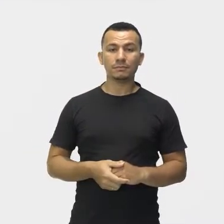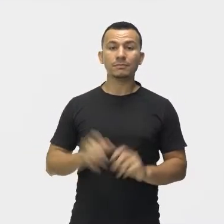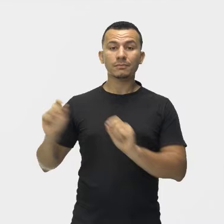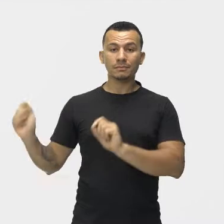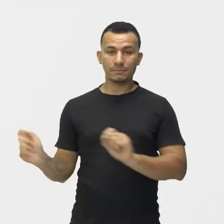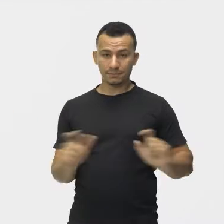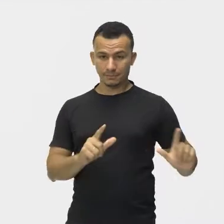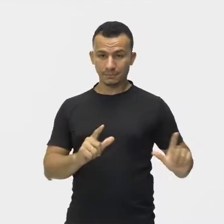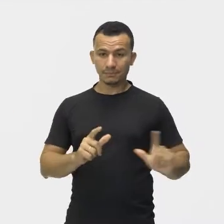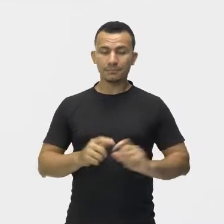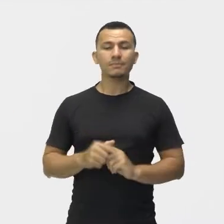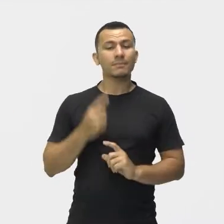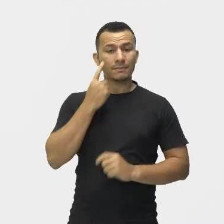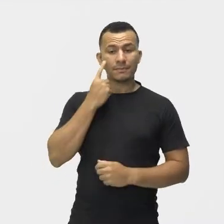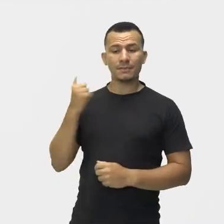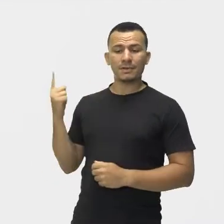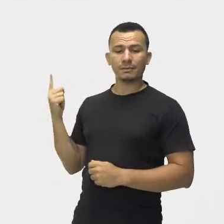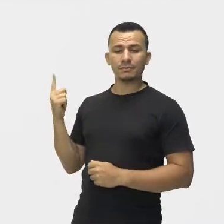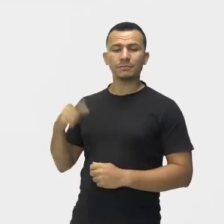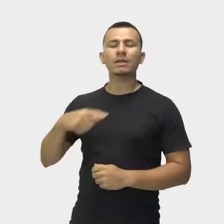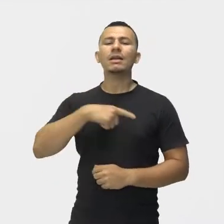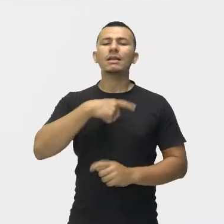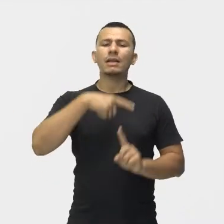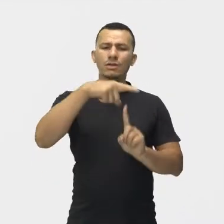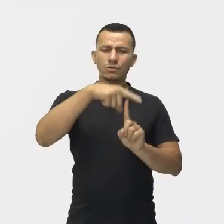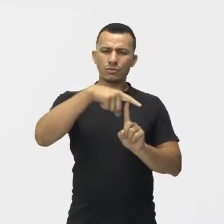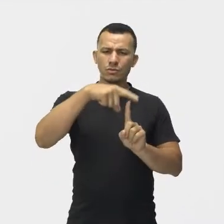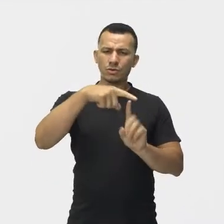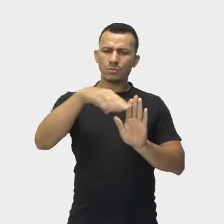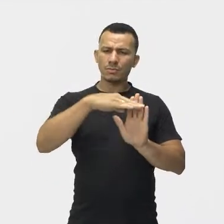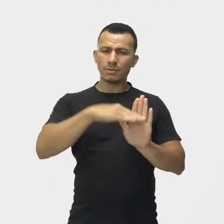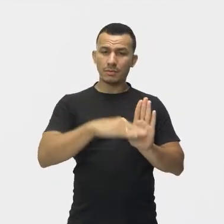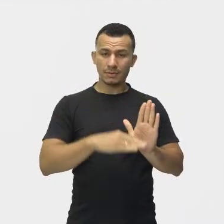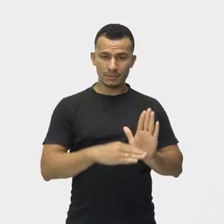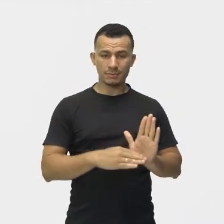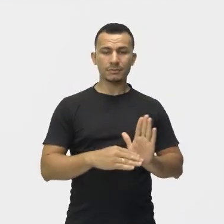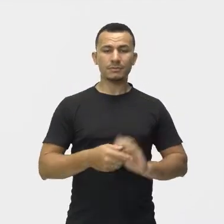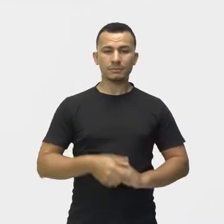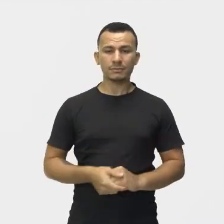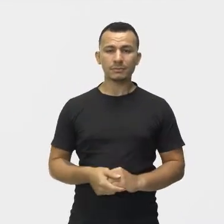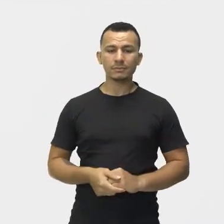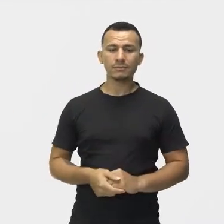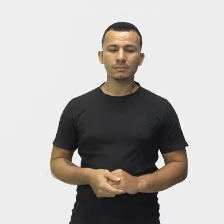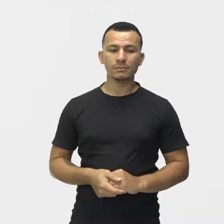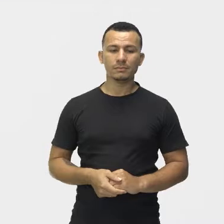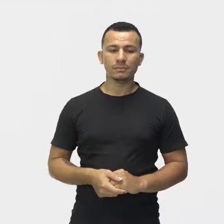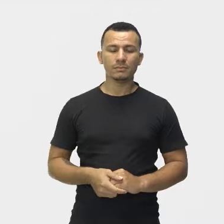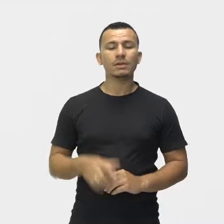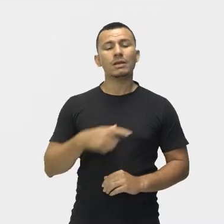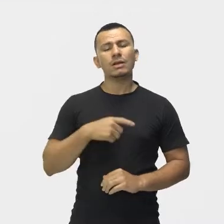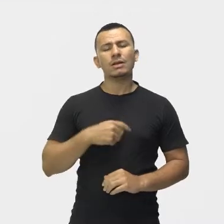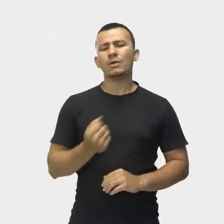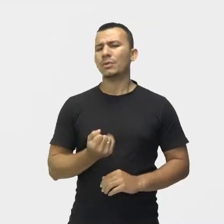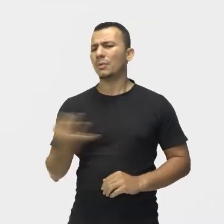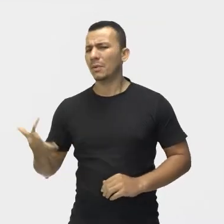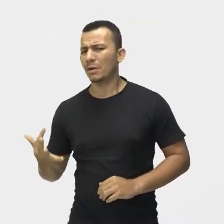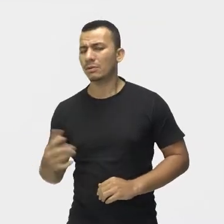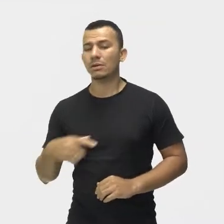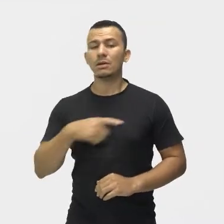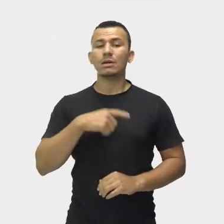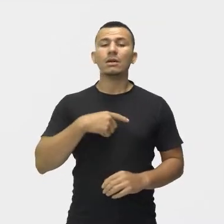próxima imagem, a gente observa aí os tipos de receptores, certo? Nós temos então aí 4 tipos, né? Nós temos